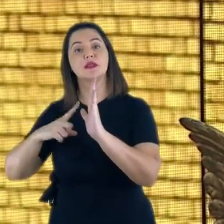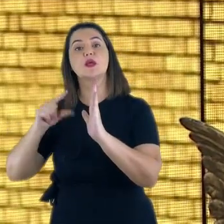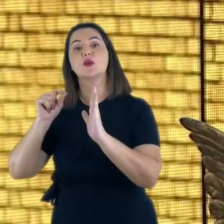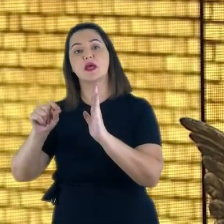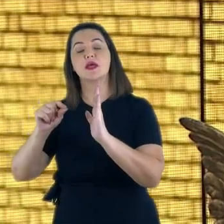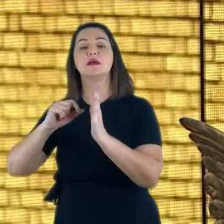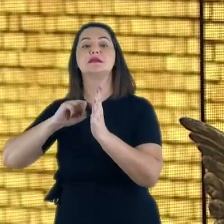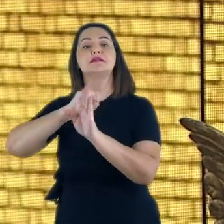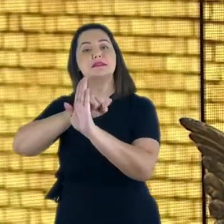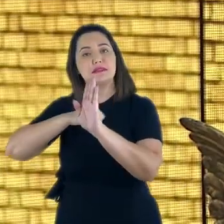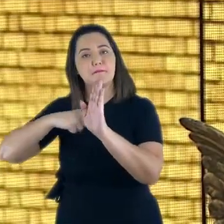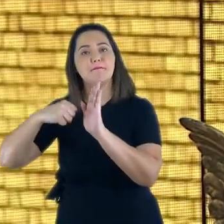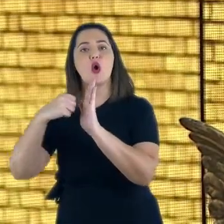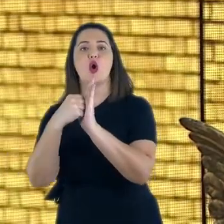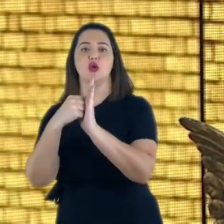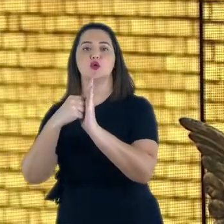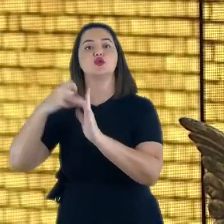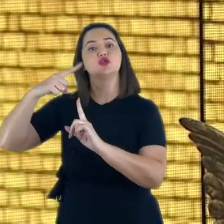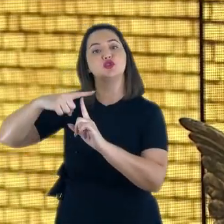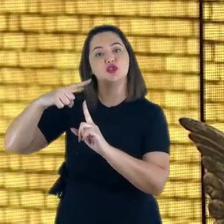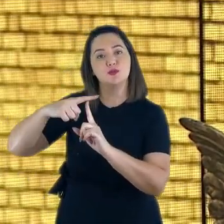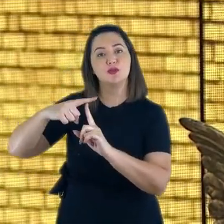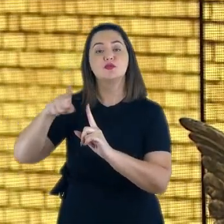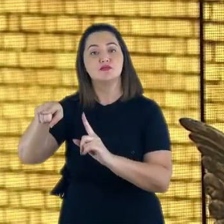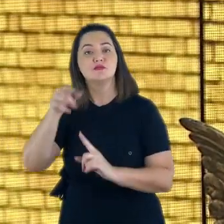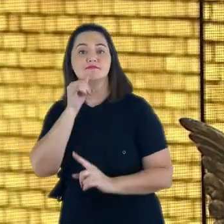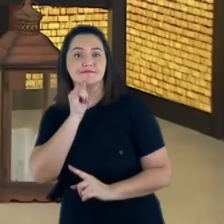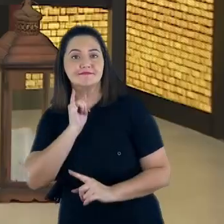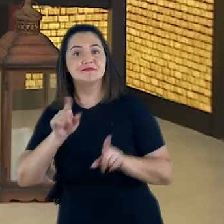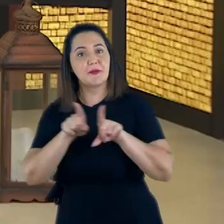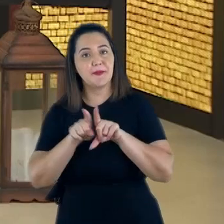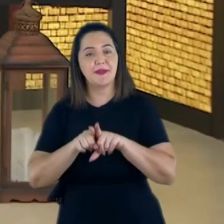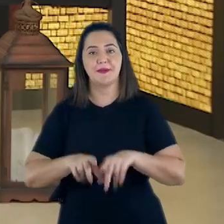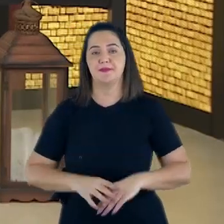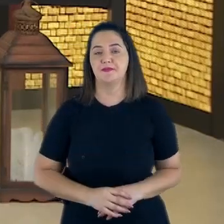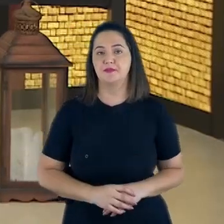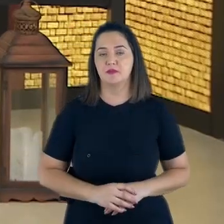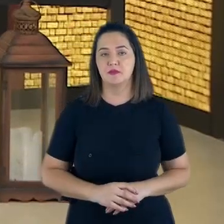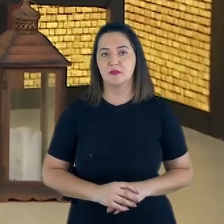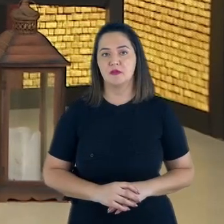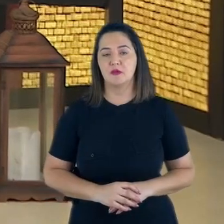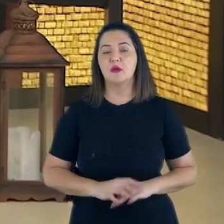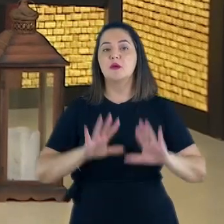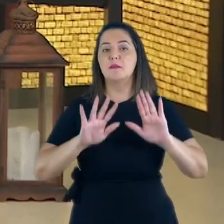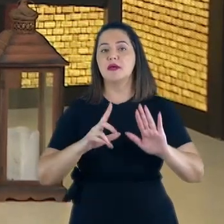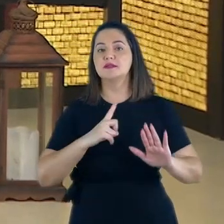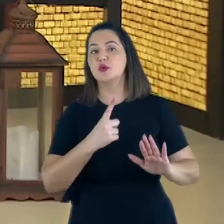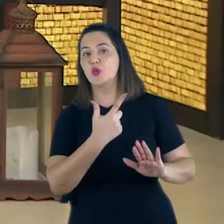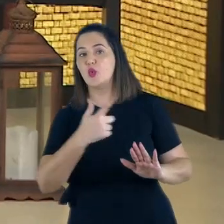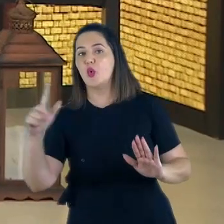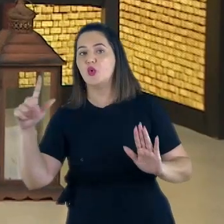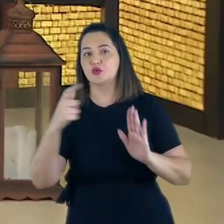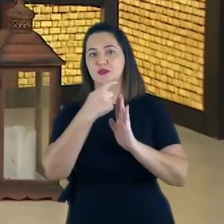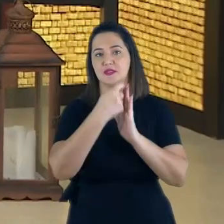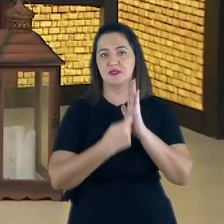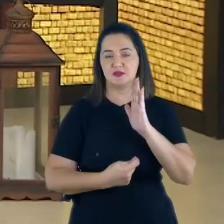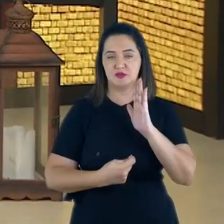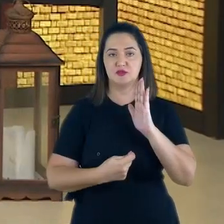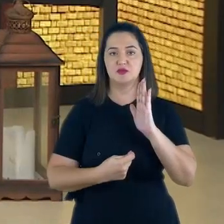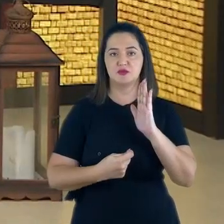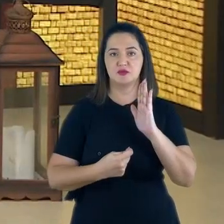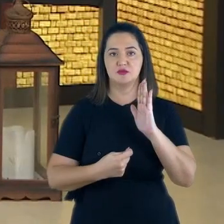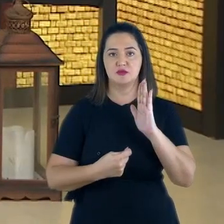representação simbólica também em miniatura. Mas existem outras passagens bíblicas além